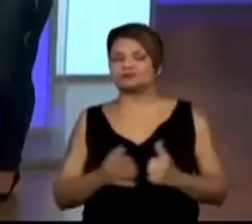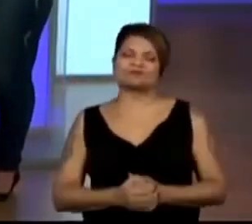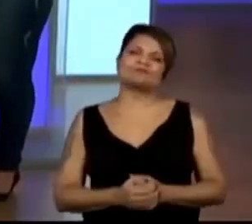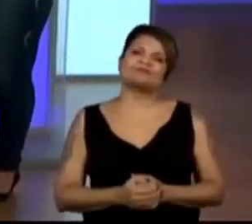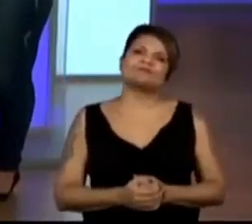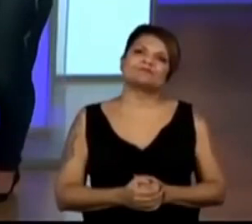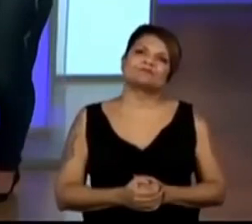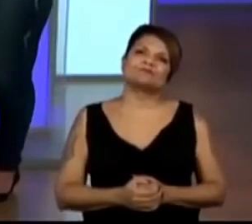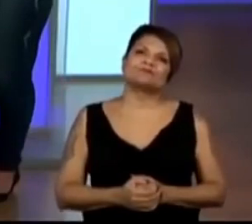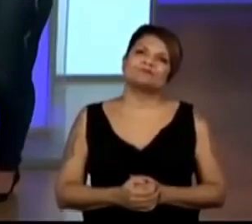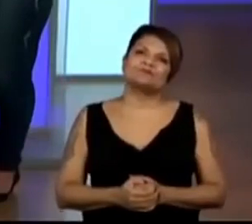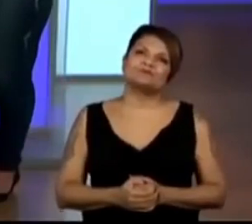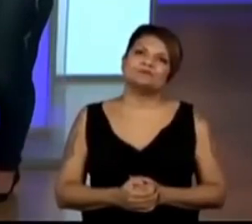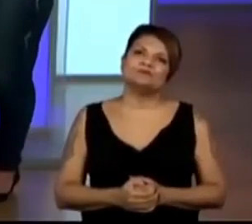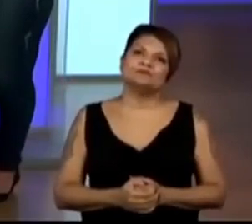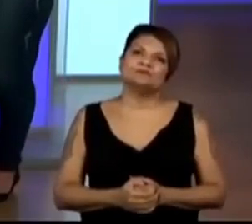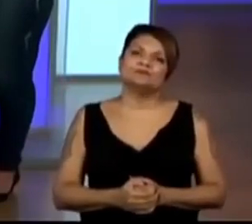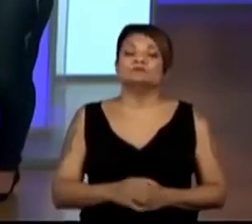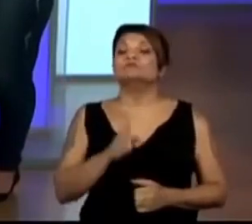Olha só,